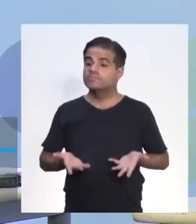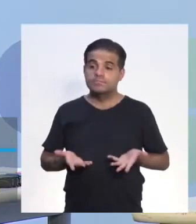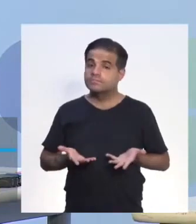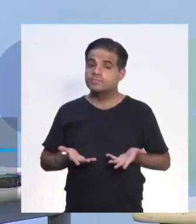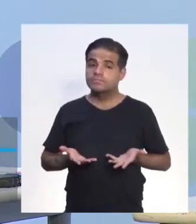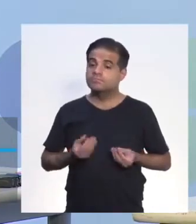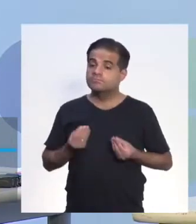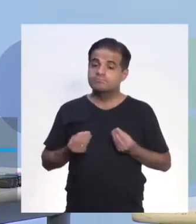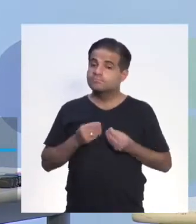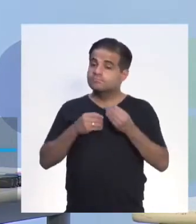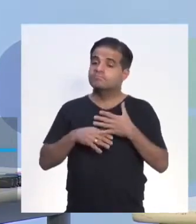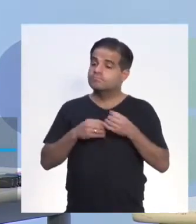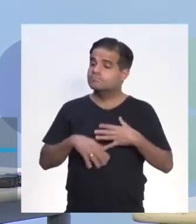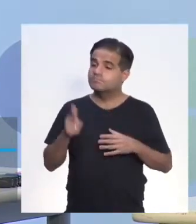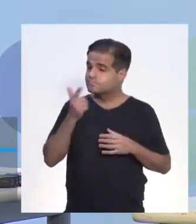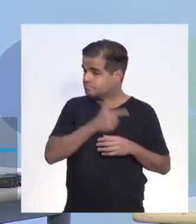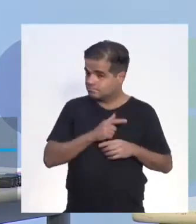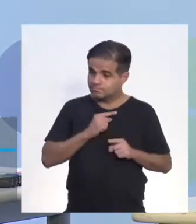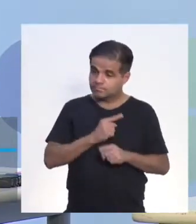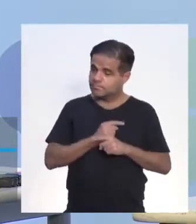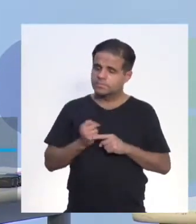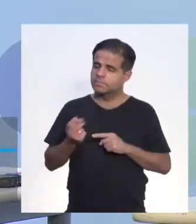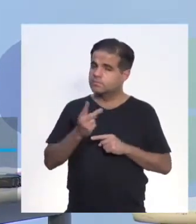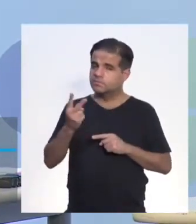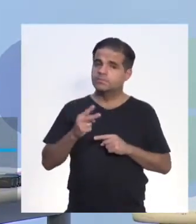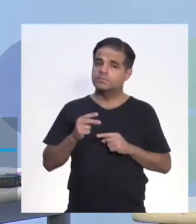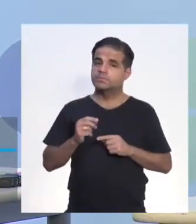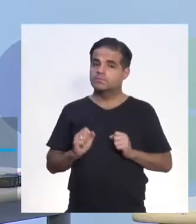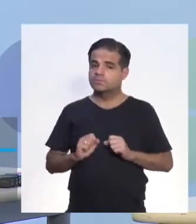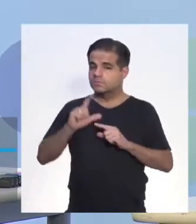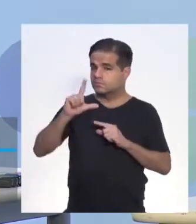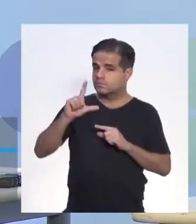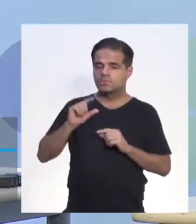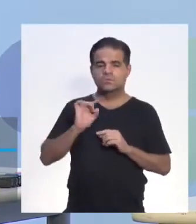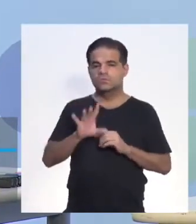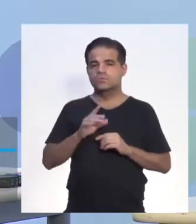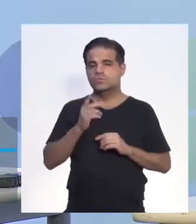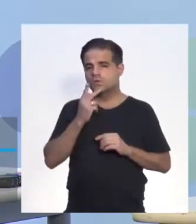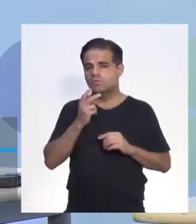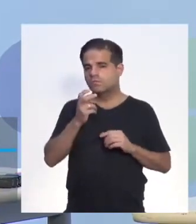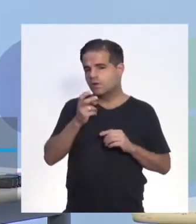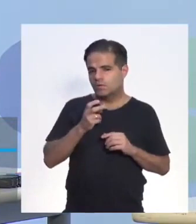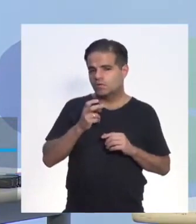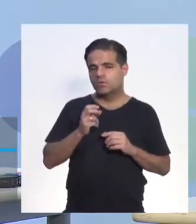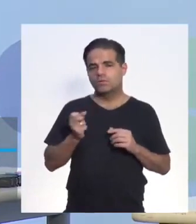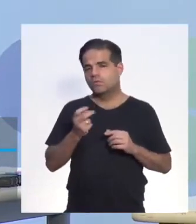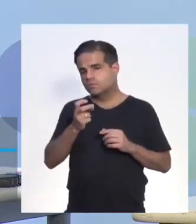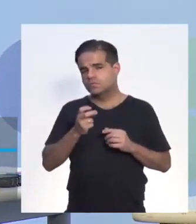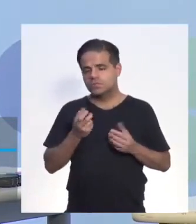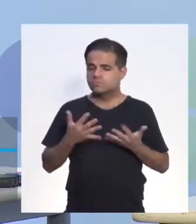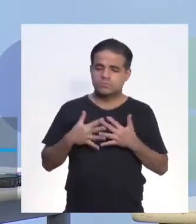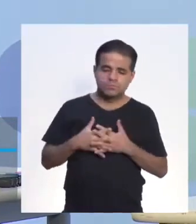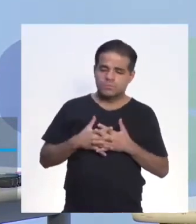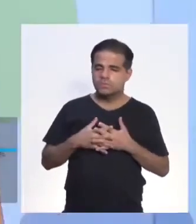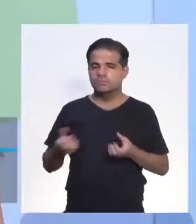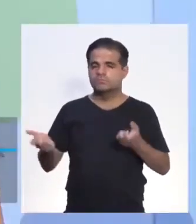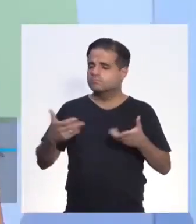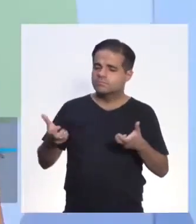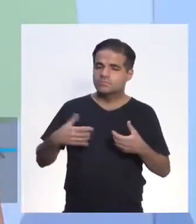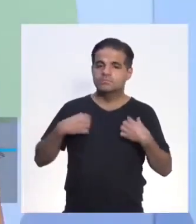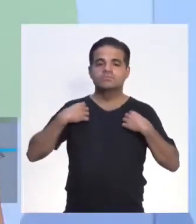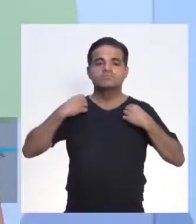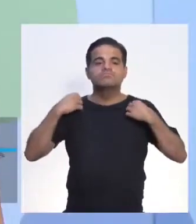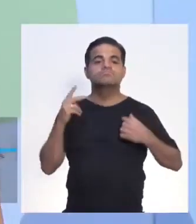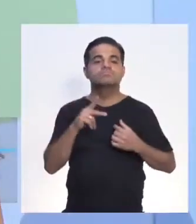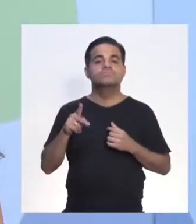como foi no chat? Eles conseguiram descobrir o valor do lado maior ou só falaram o valor do X ou se confundiram? Conta tudo.